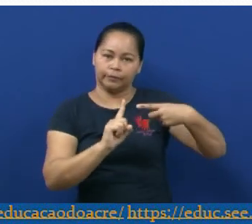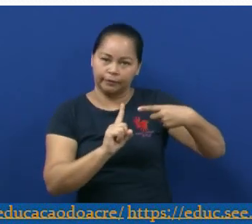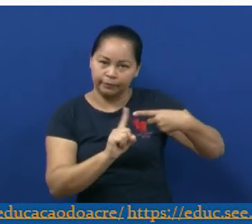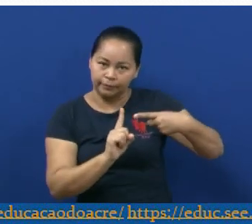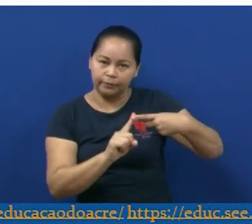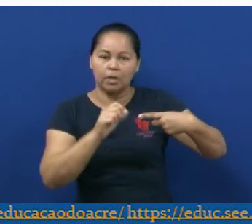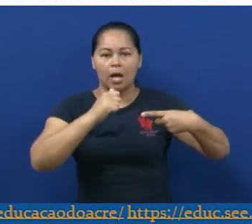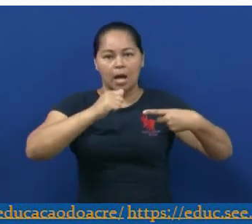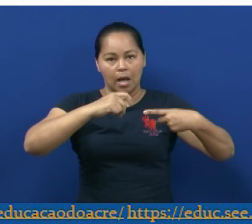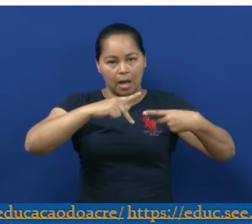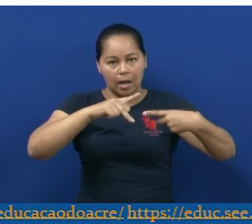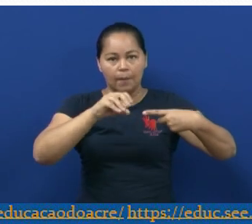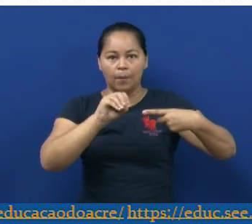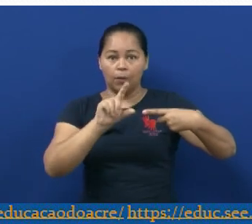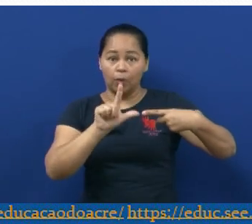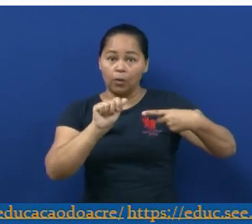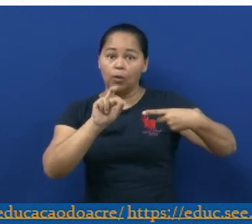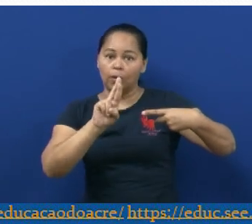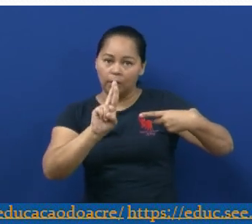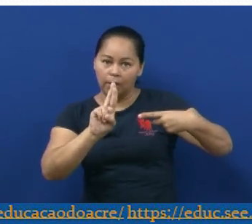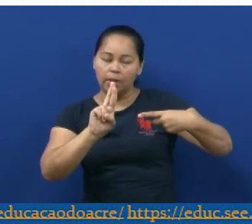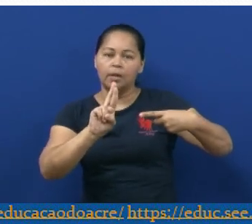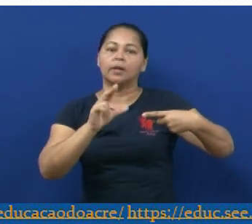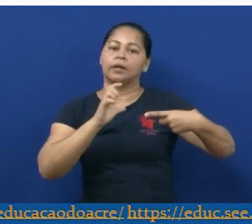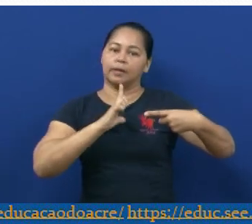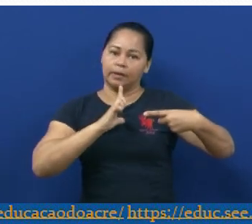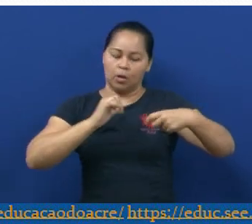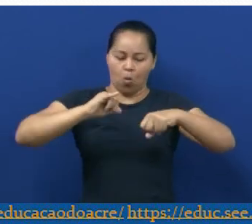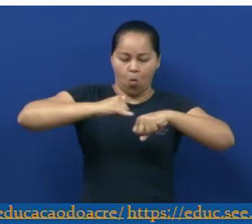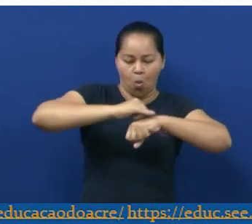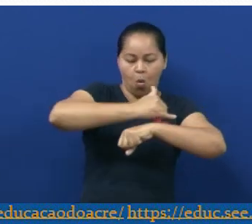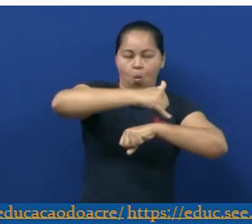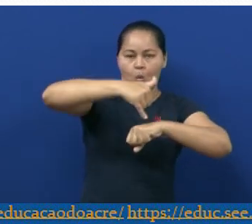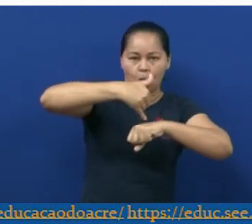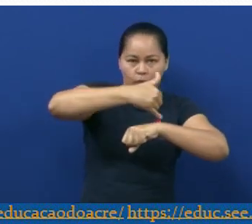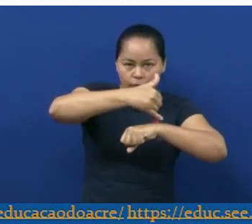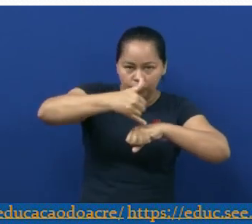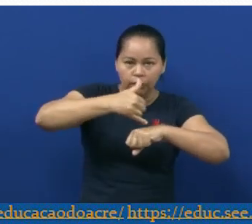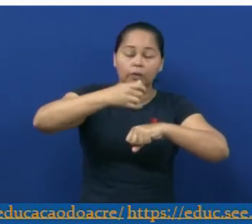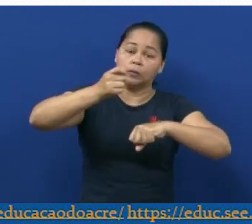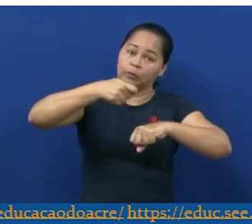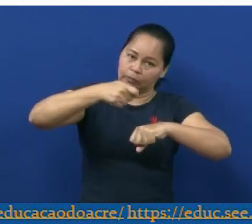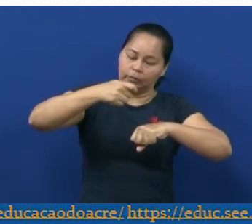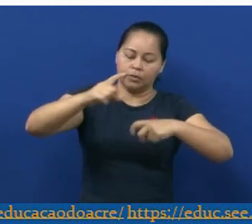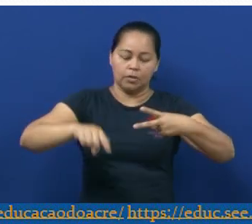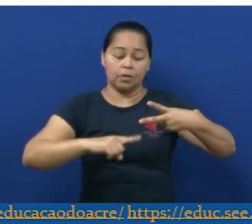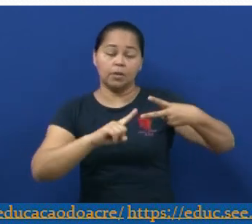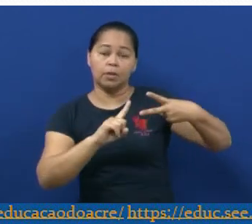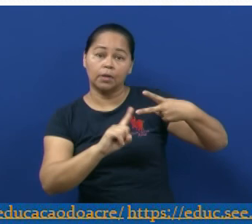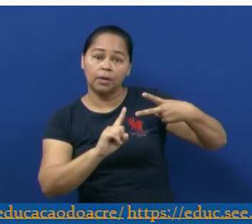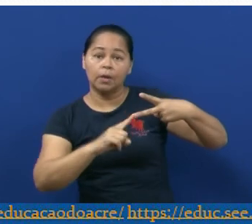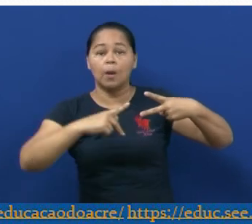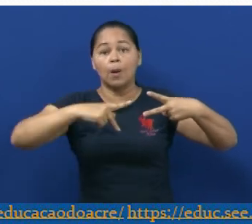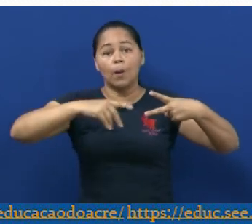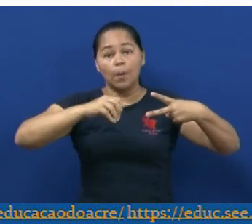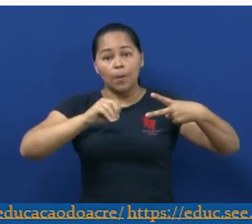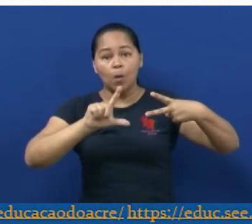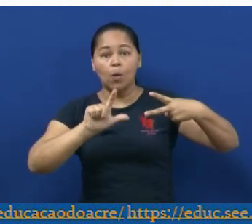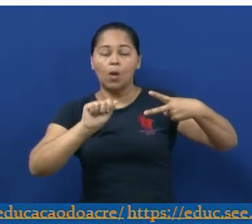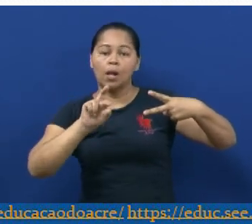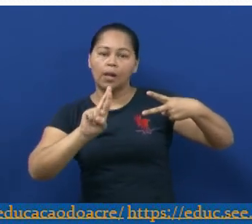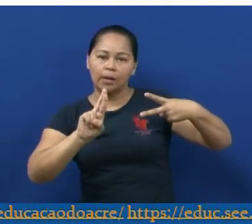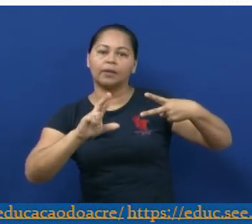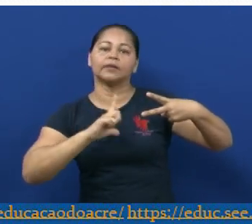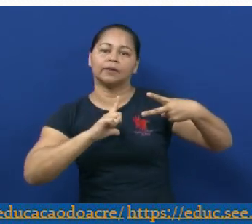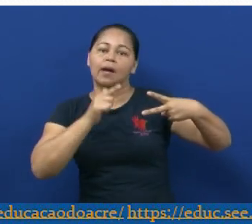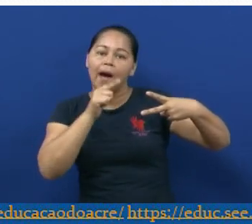Uma apolar, que tem afinidade com óleos e gorduras, ou com os lipídios, e uma polar, que tem afinidade